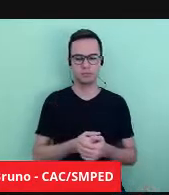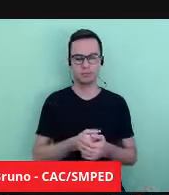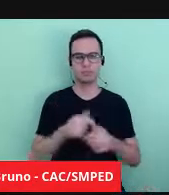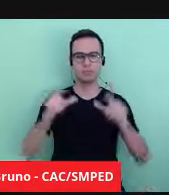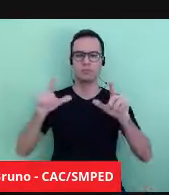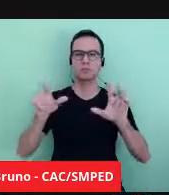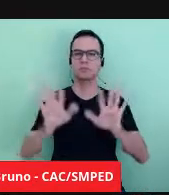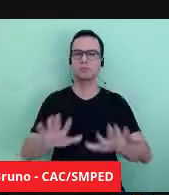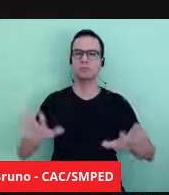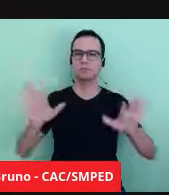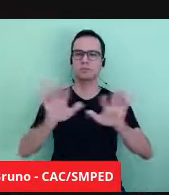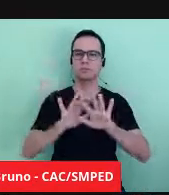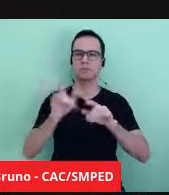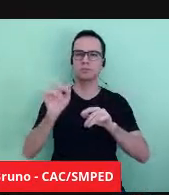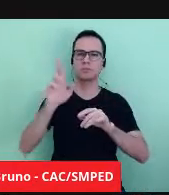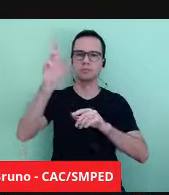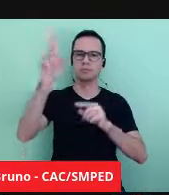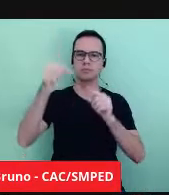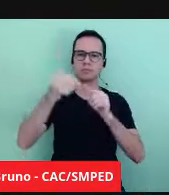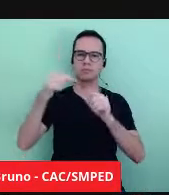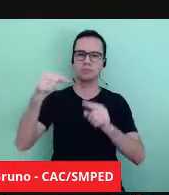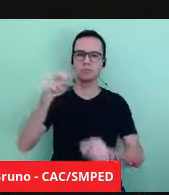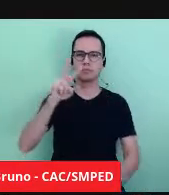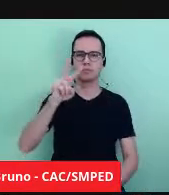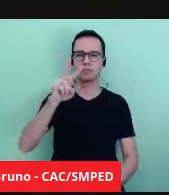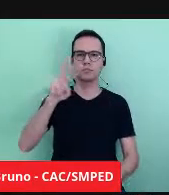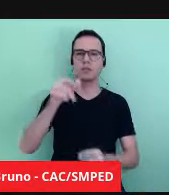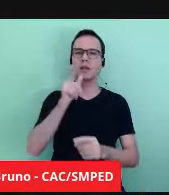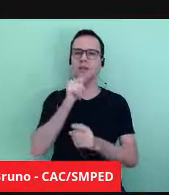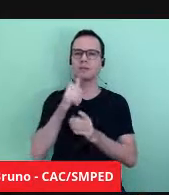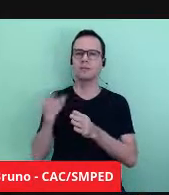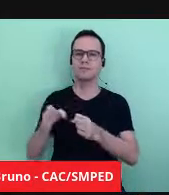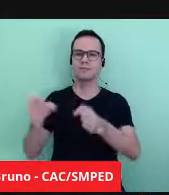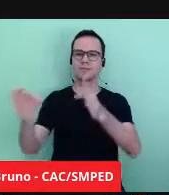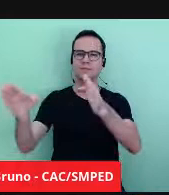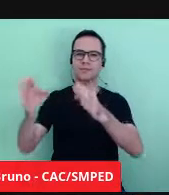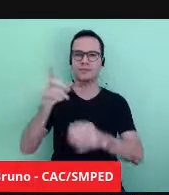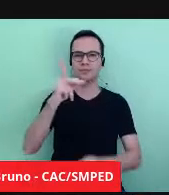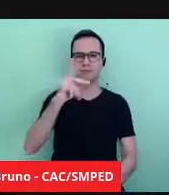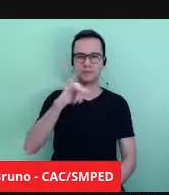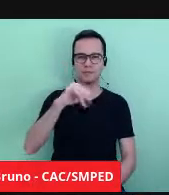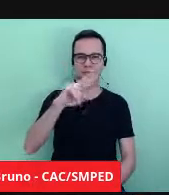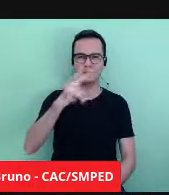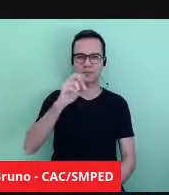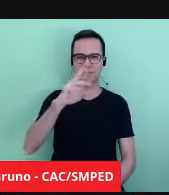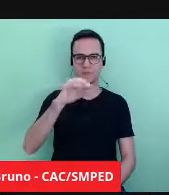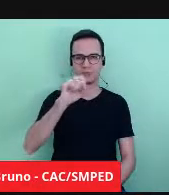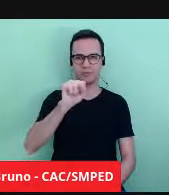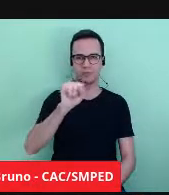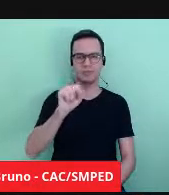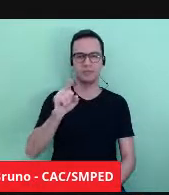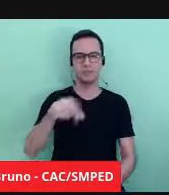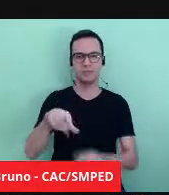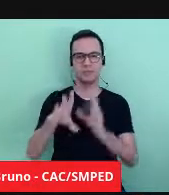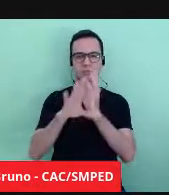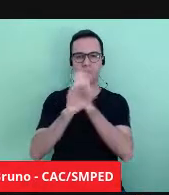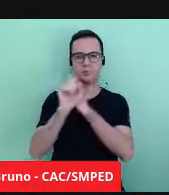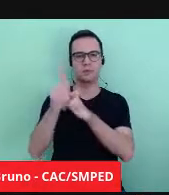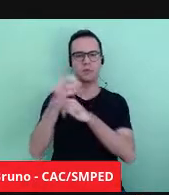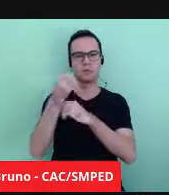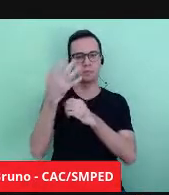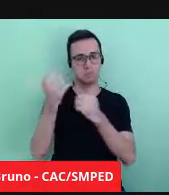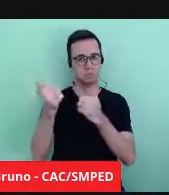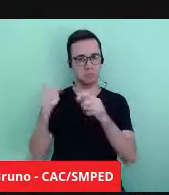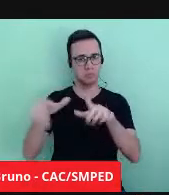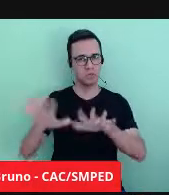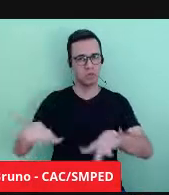aqui que corresponde ao Vale do Rio Pinheiros, que é uma área em que a gente quase... os indicadores são muito bons